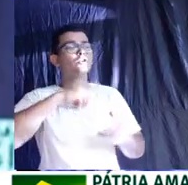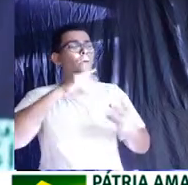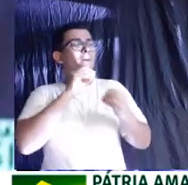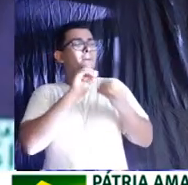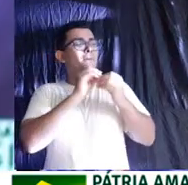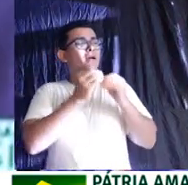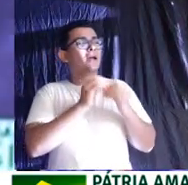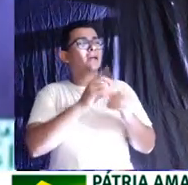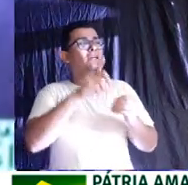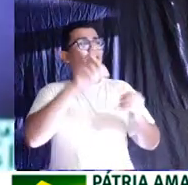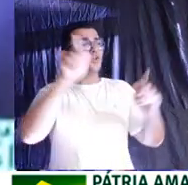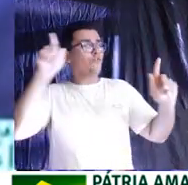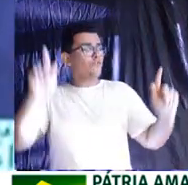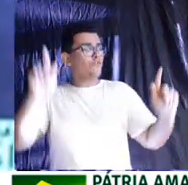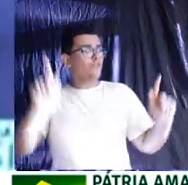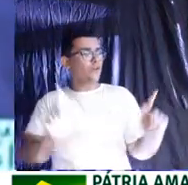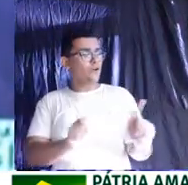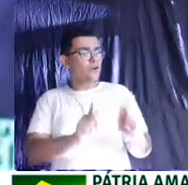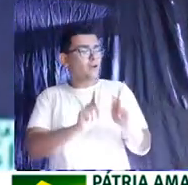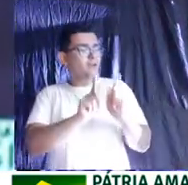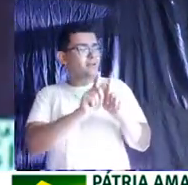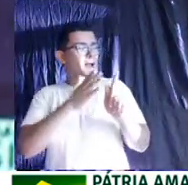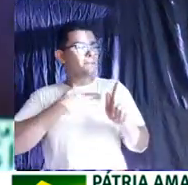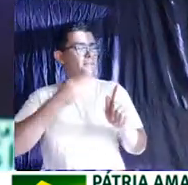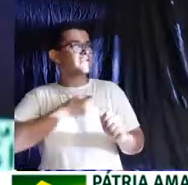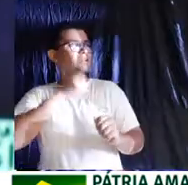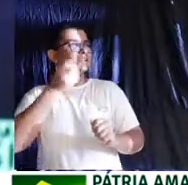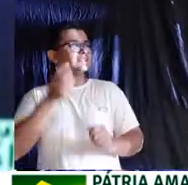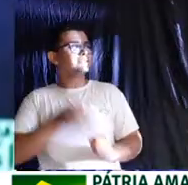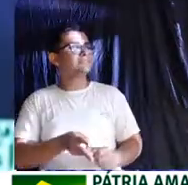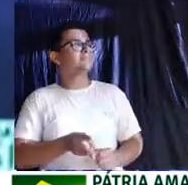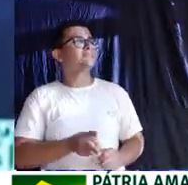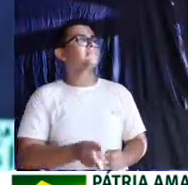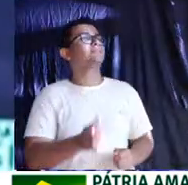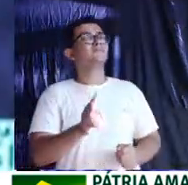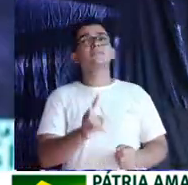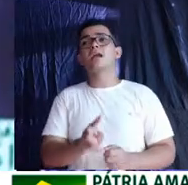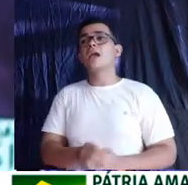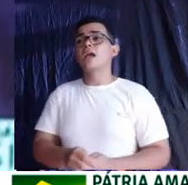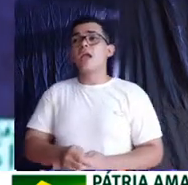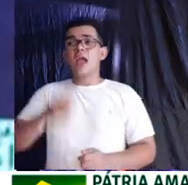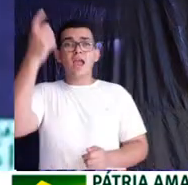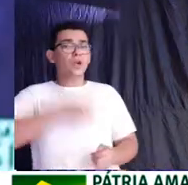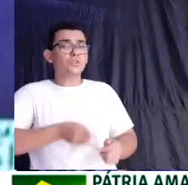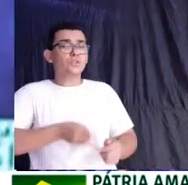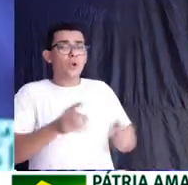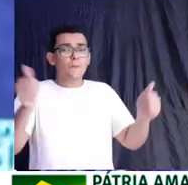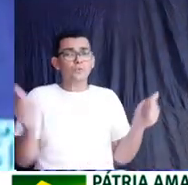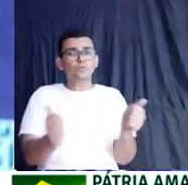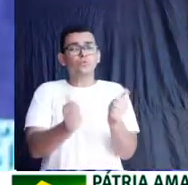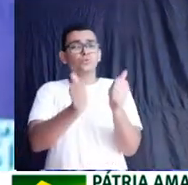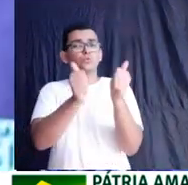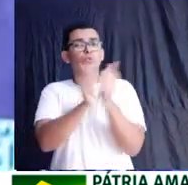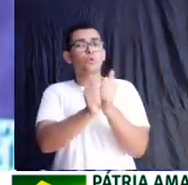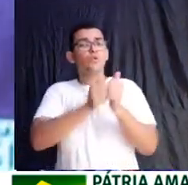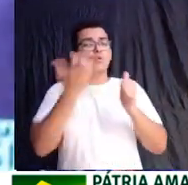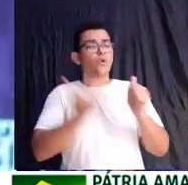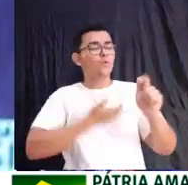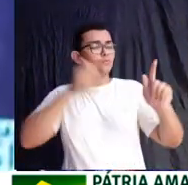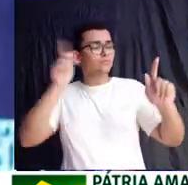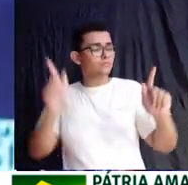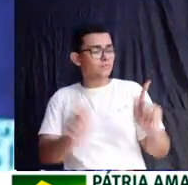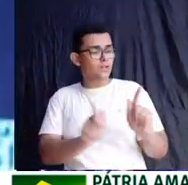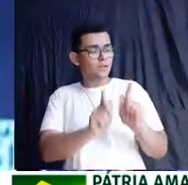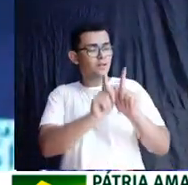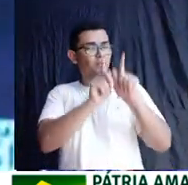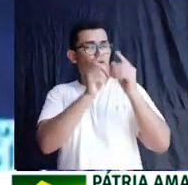ter você pra mim. Dou a vida por um beijo, quero ter